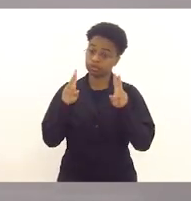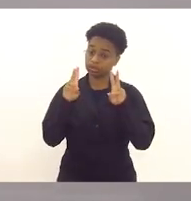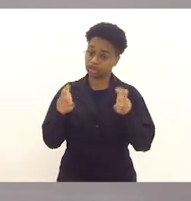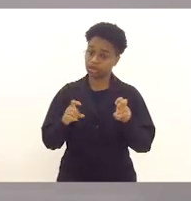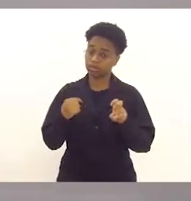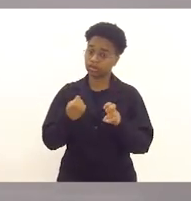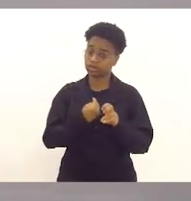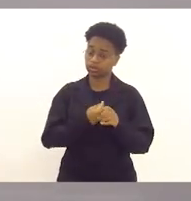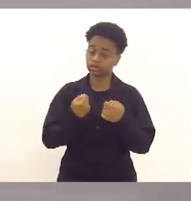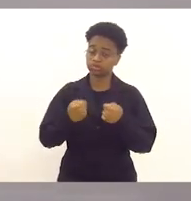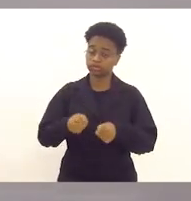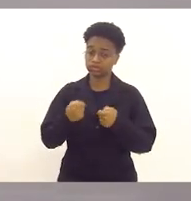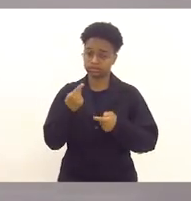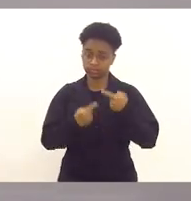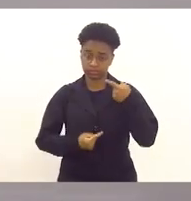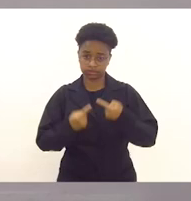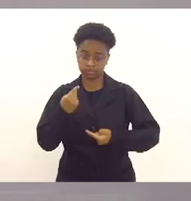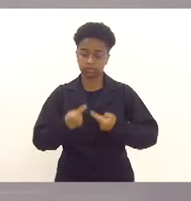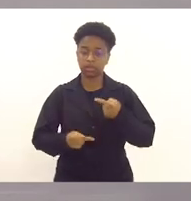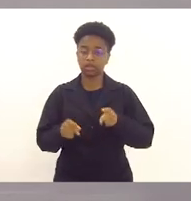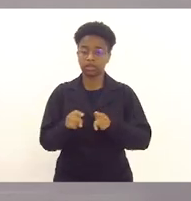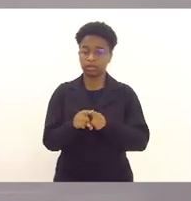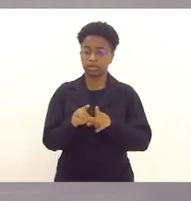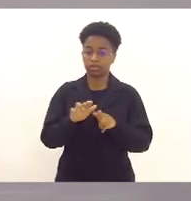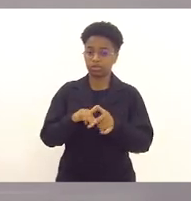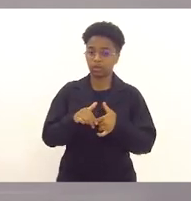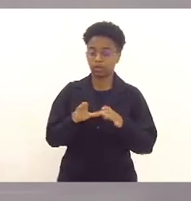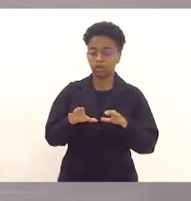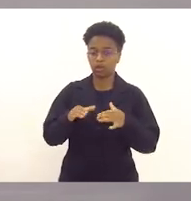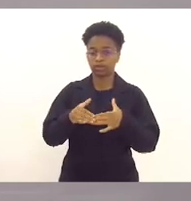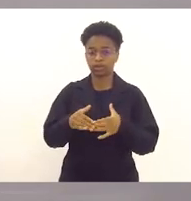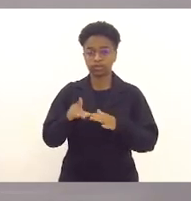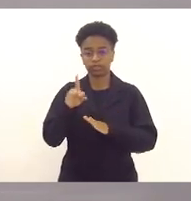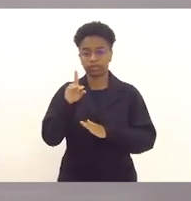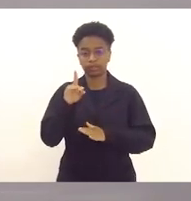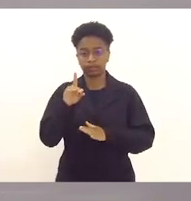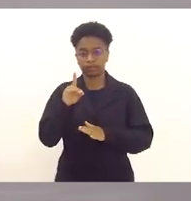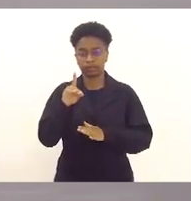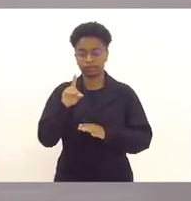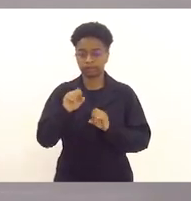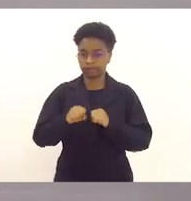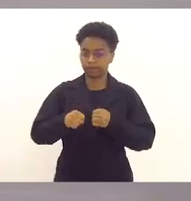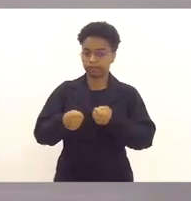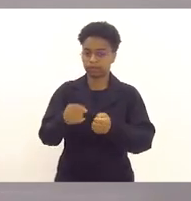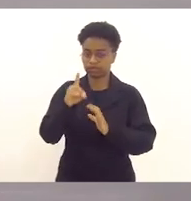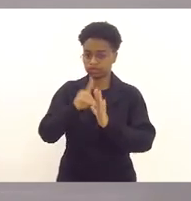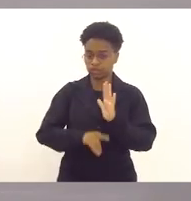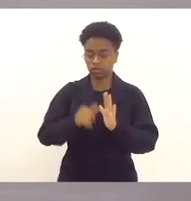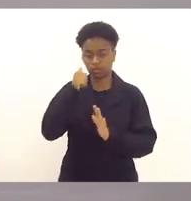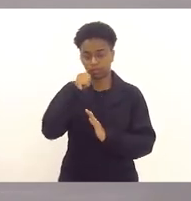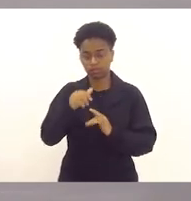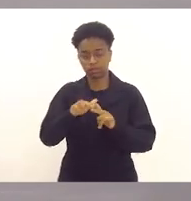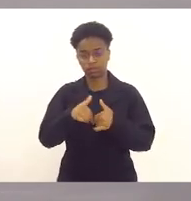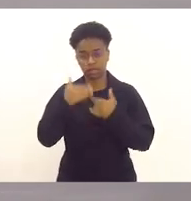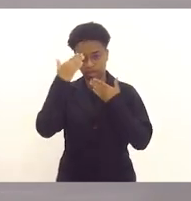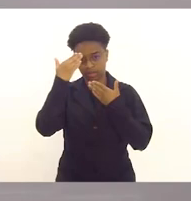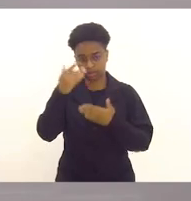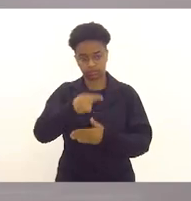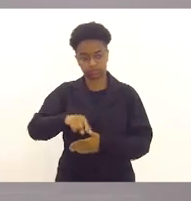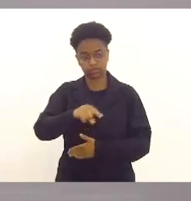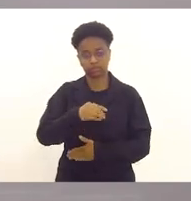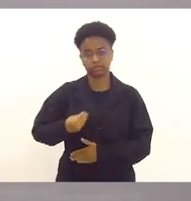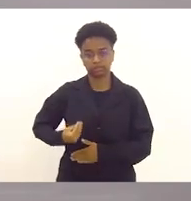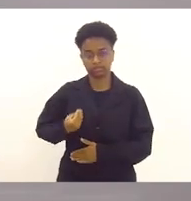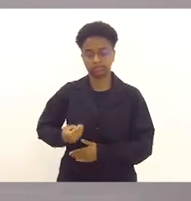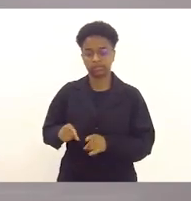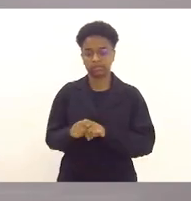tem tratado com prioridade a partir da comissão de defesa dos direitos da mulher por isso que eu agradeço a presença de vocês e a luta de vocês